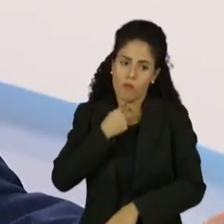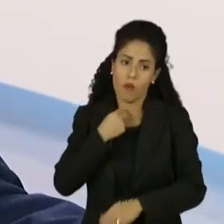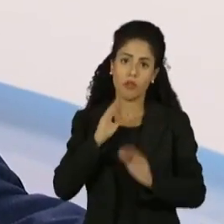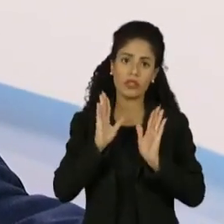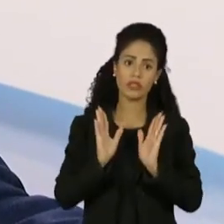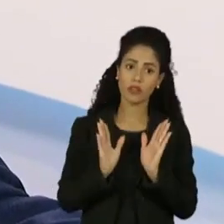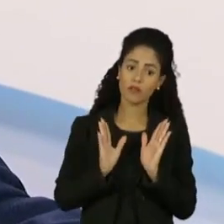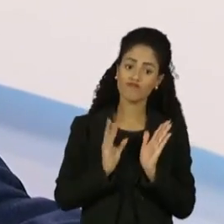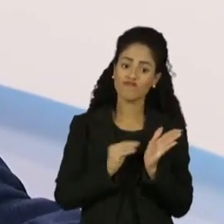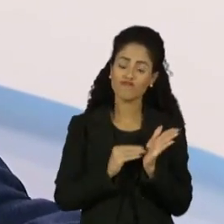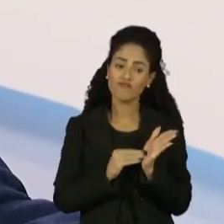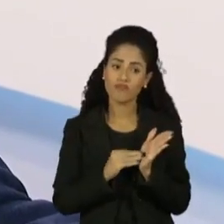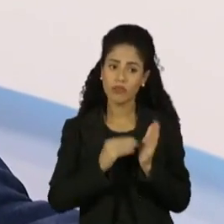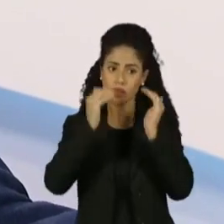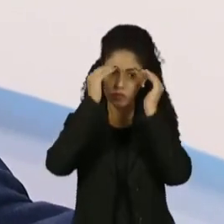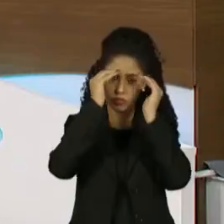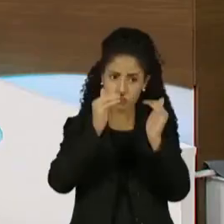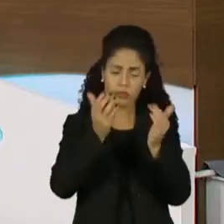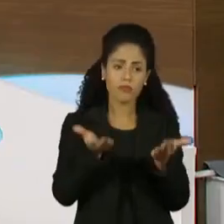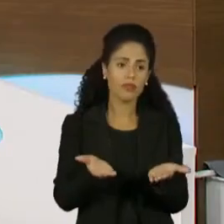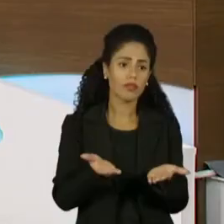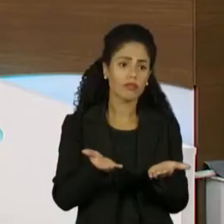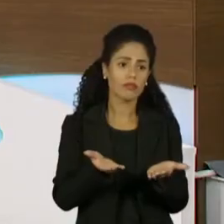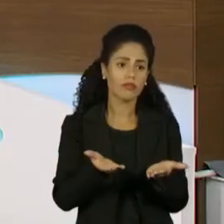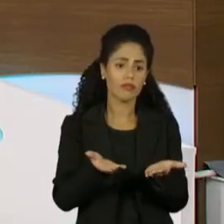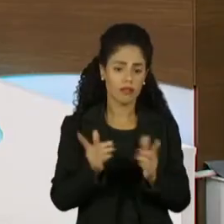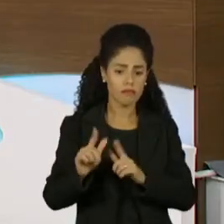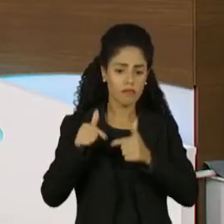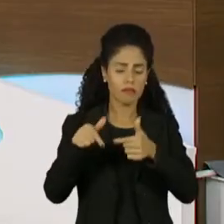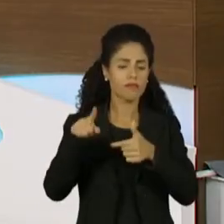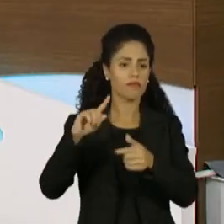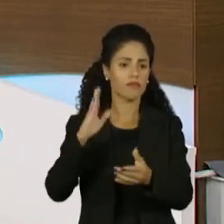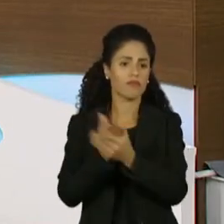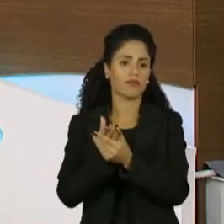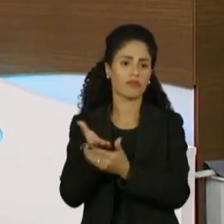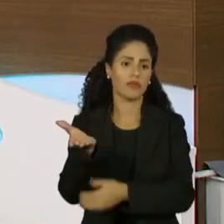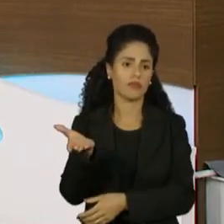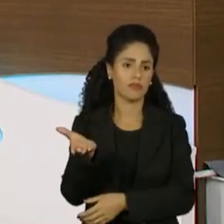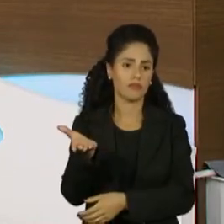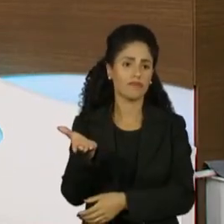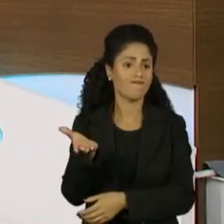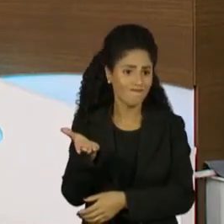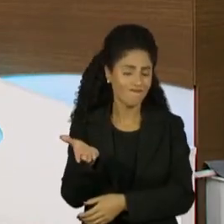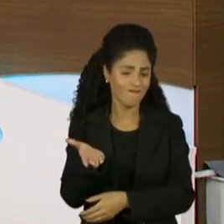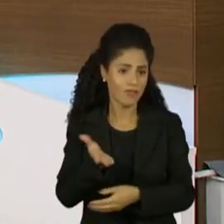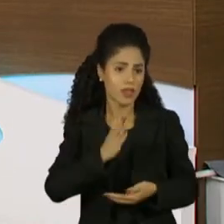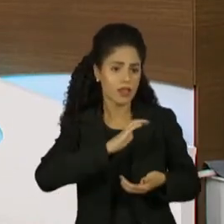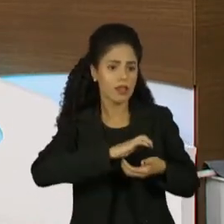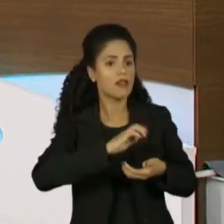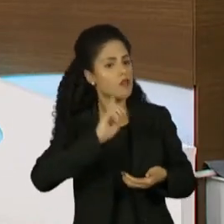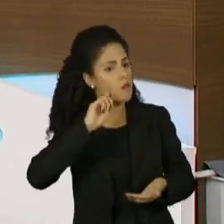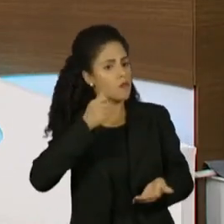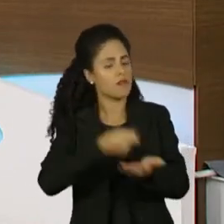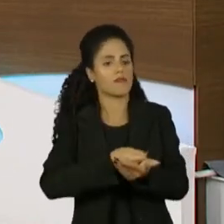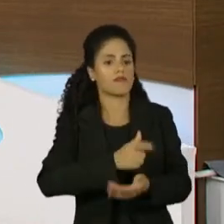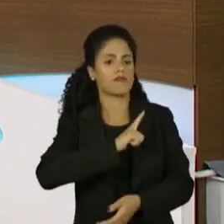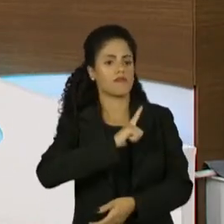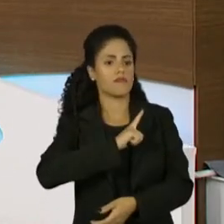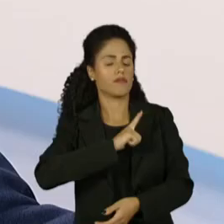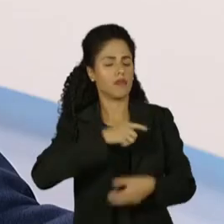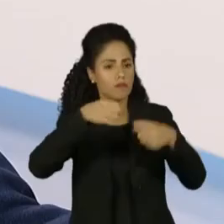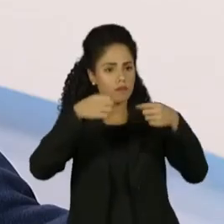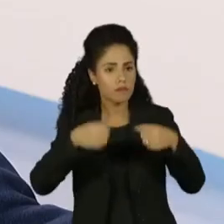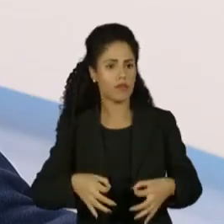certo desrespeito aí, né, à atividade do próprio Congresso, que tem a obrigação e tem a